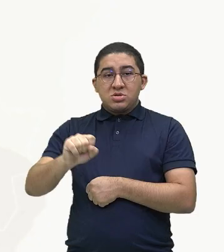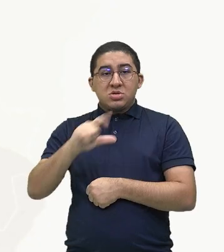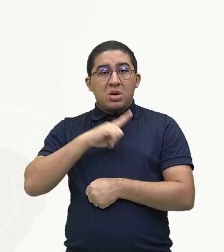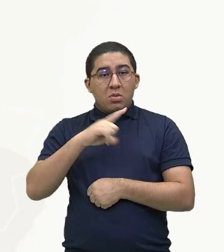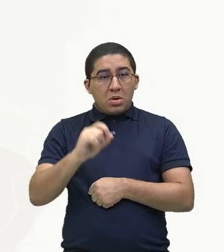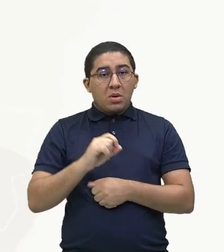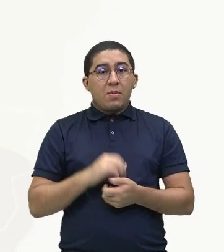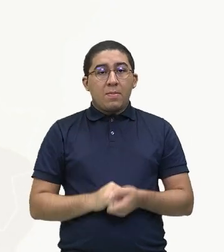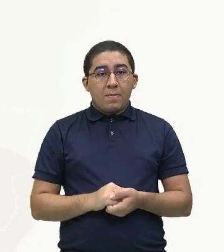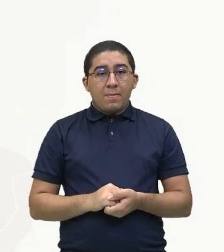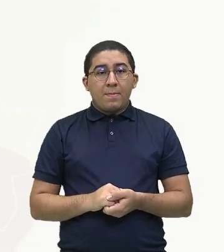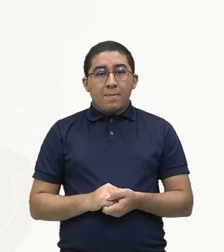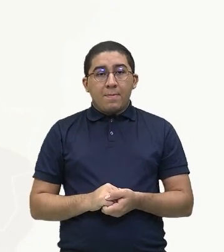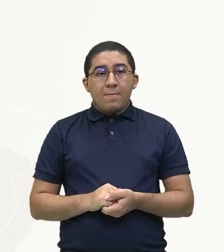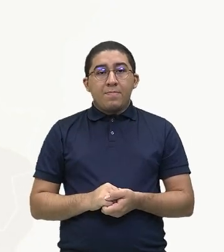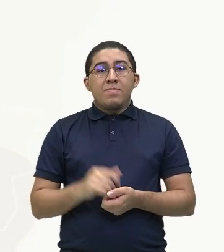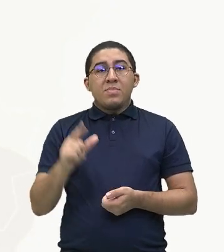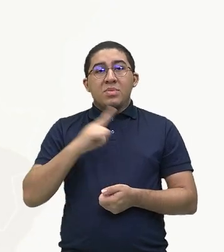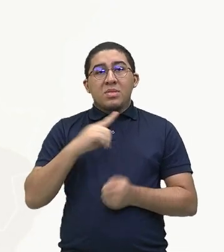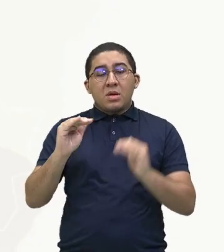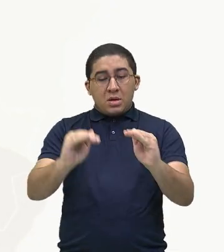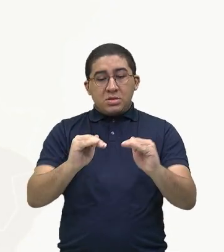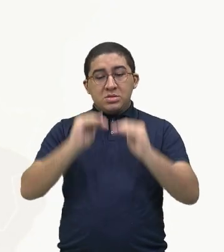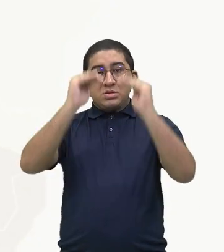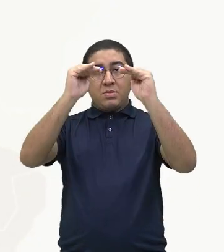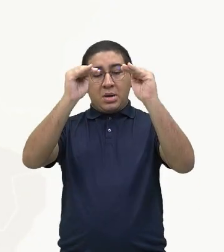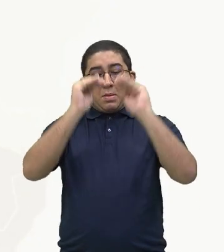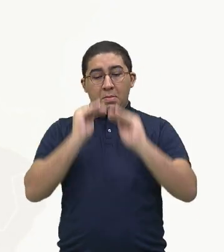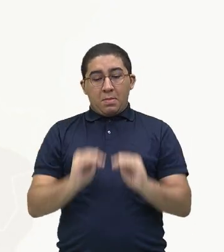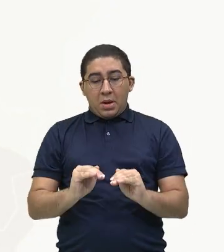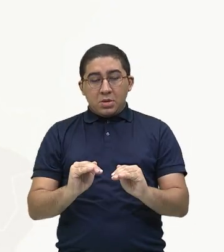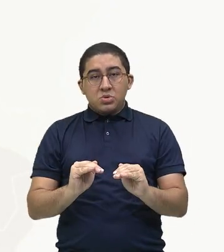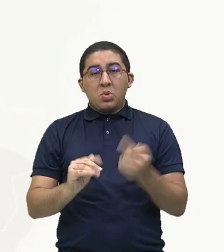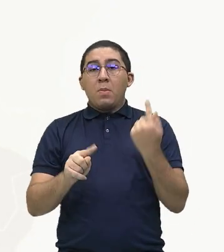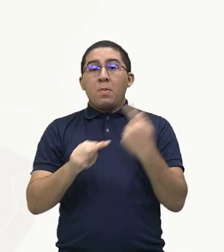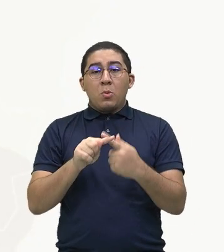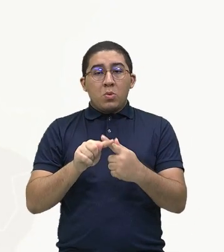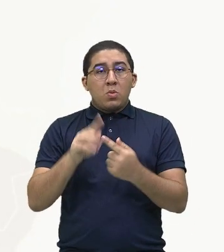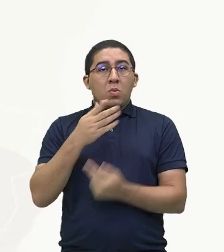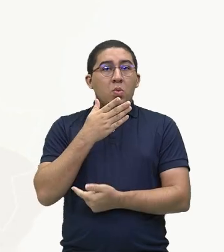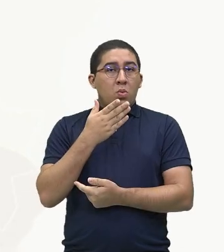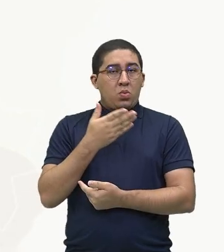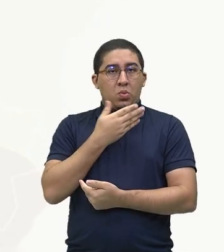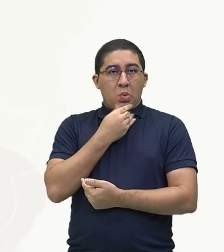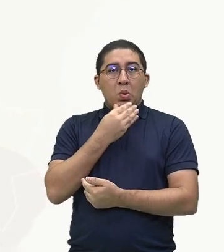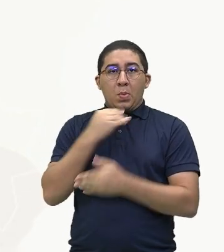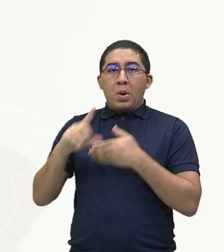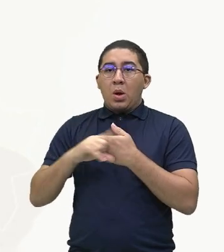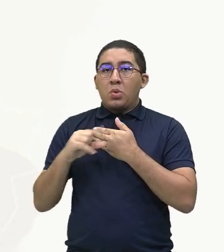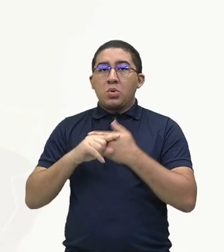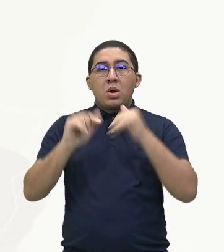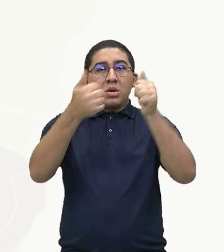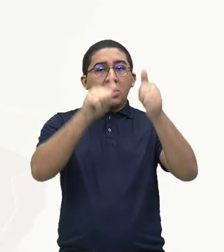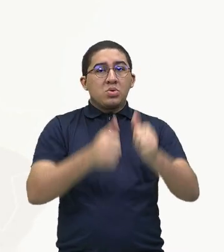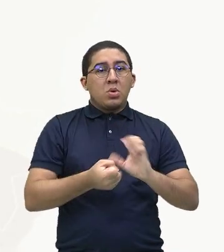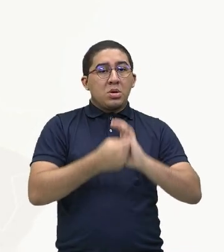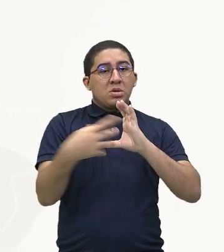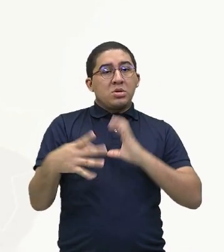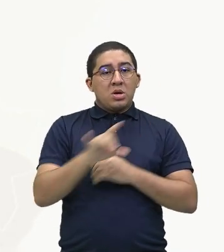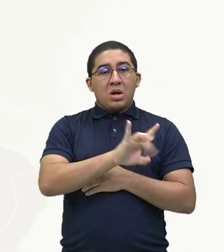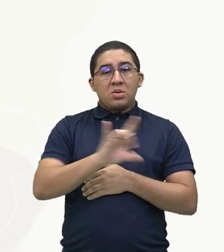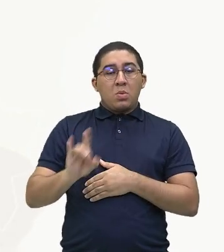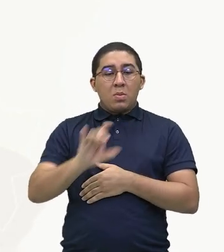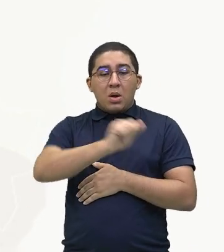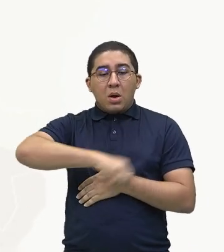ali da região Centro-Sul. Por quê? Ele analisou as características específicas de cada uma dessas áreas